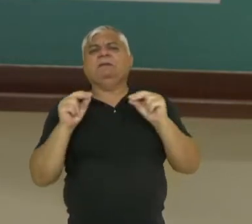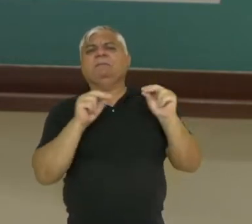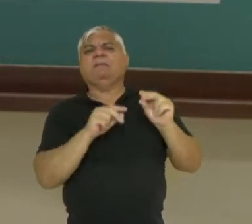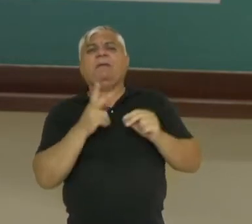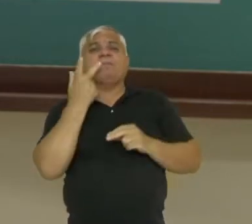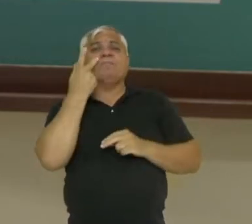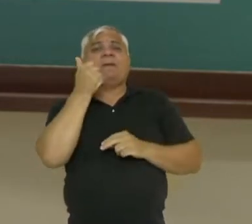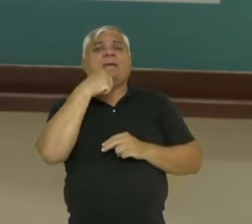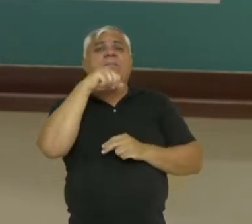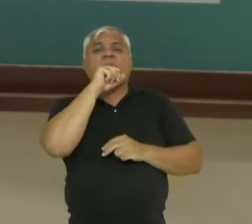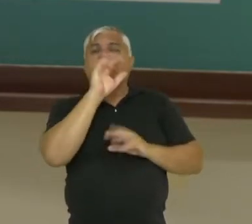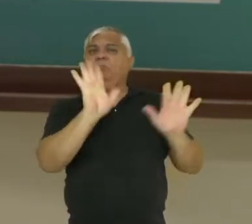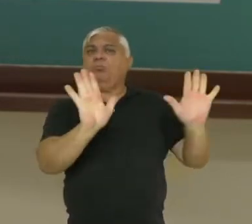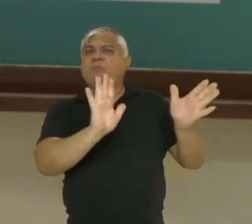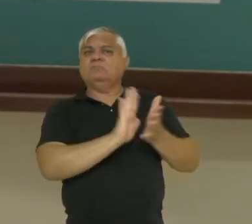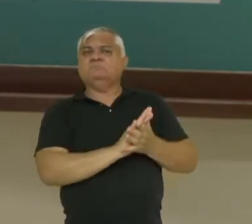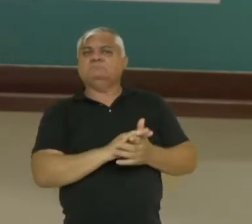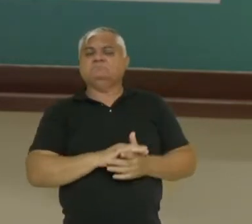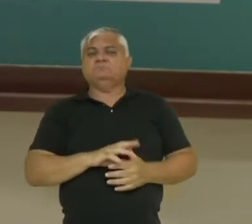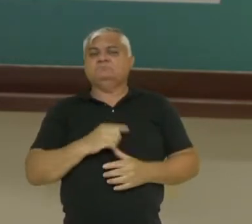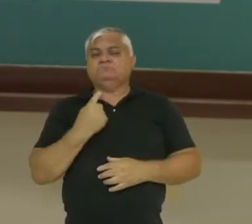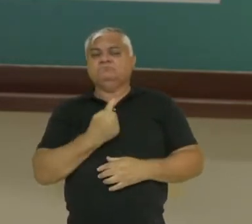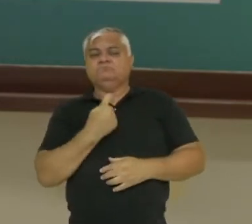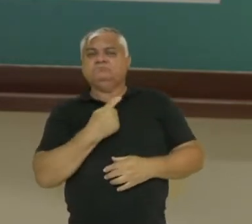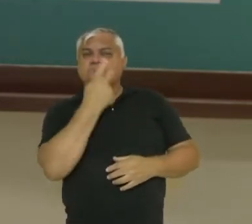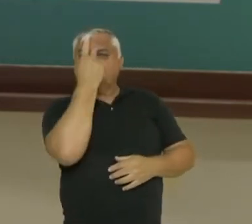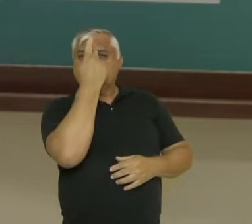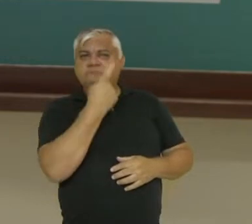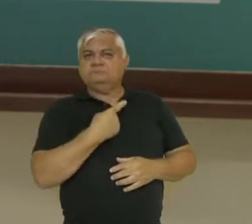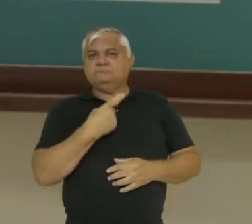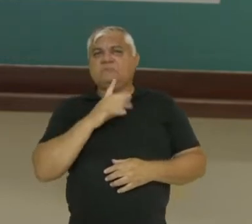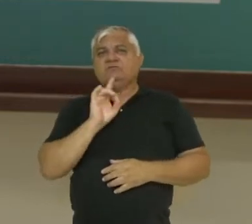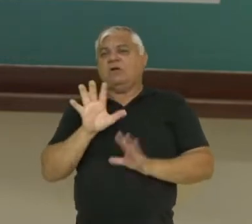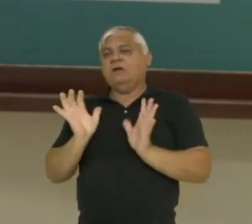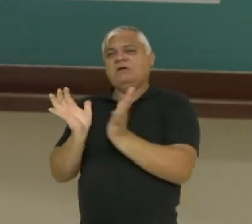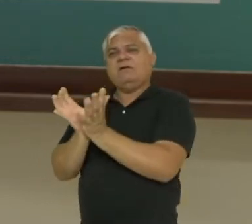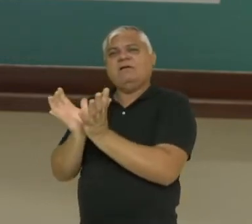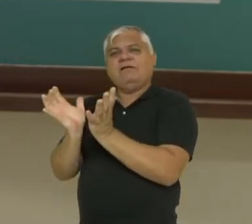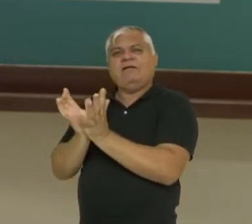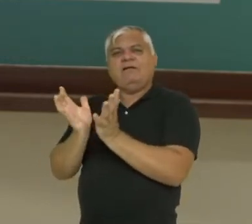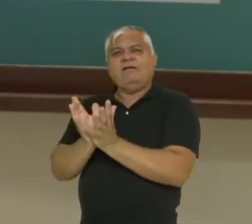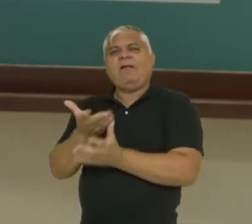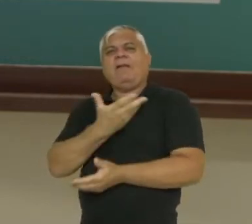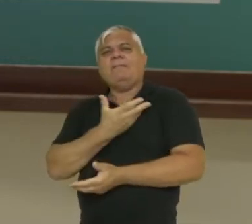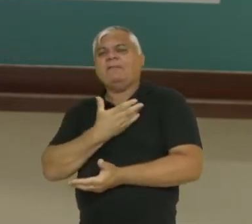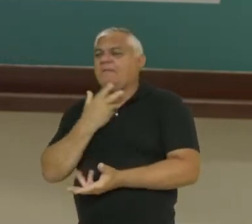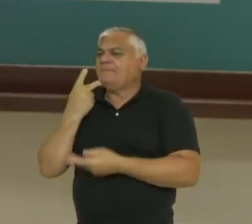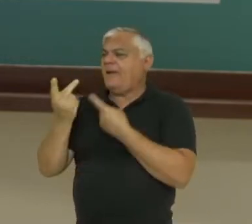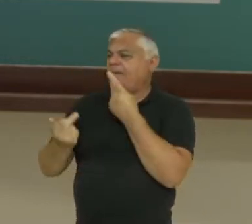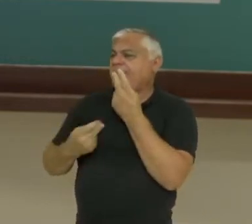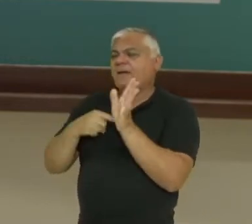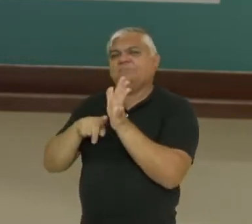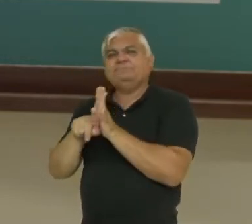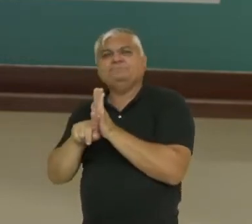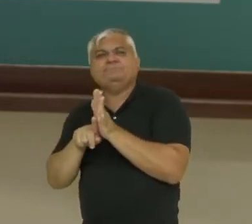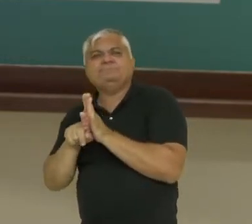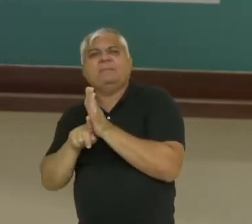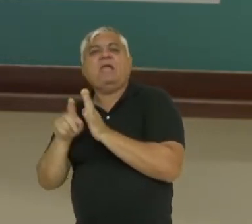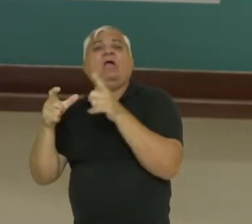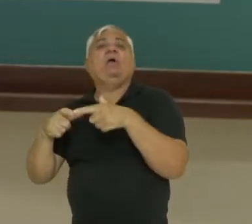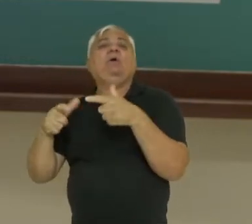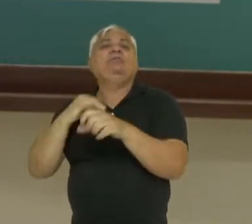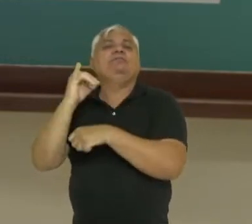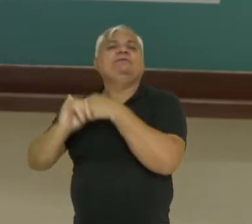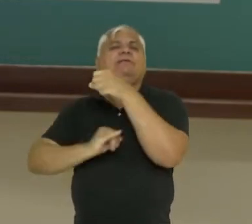pais. E aí fica aquela conversa com os amigos, vão fazer as suas pesquisas, né? Ali